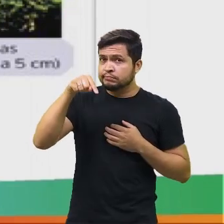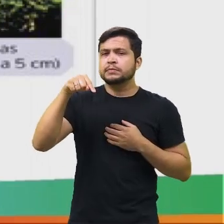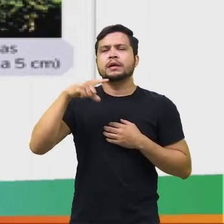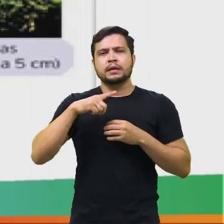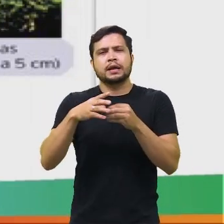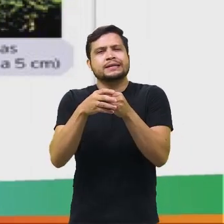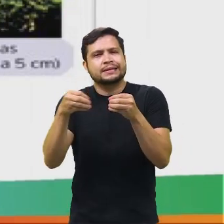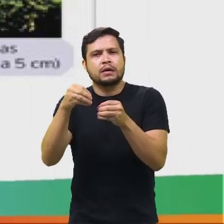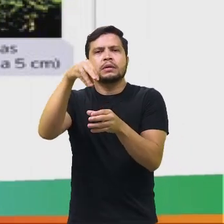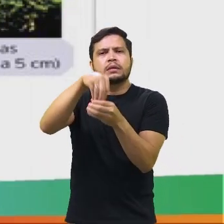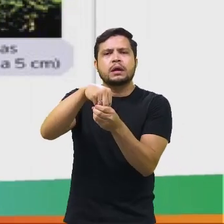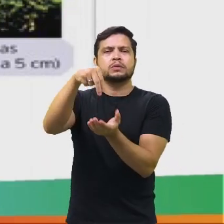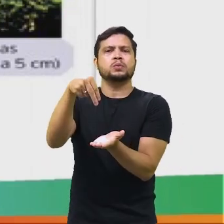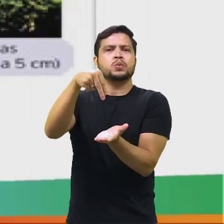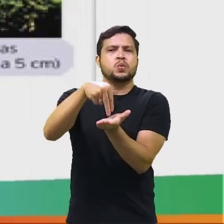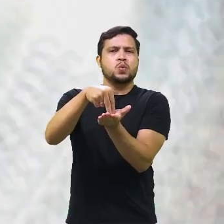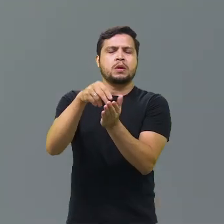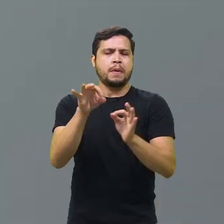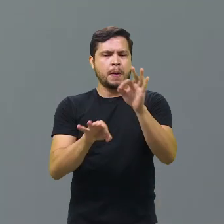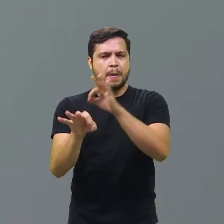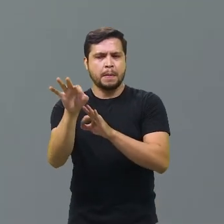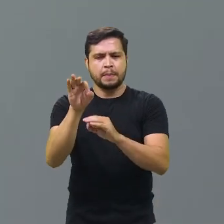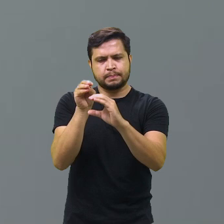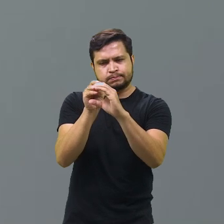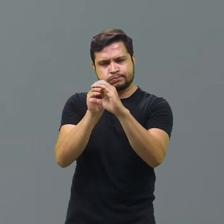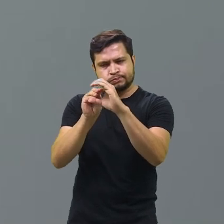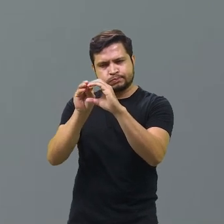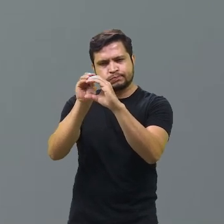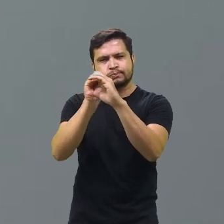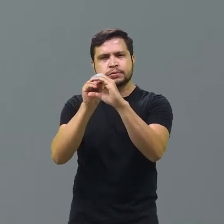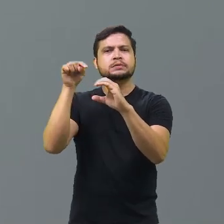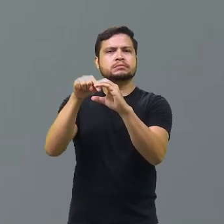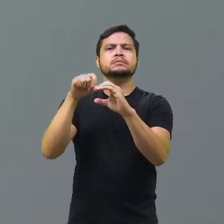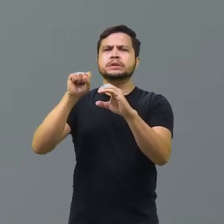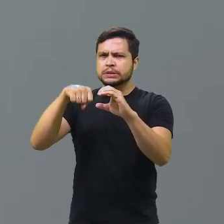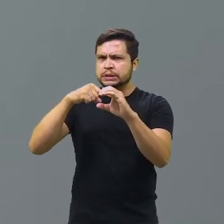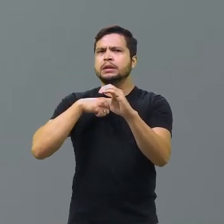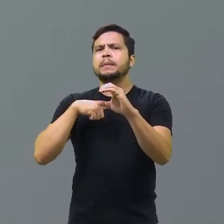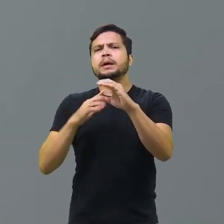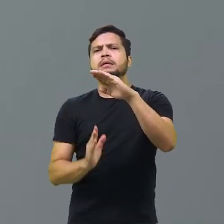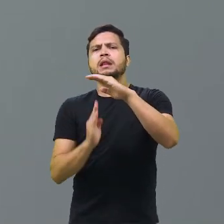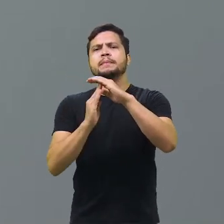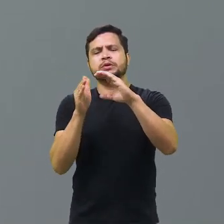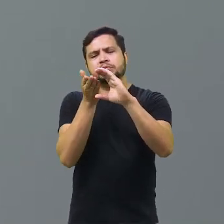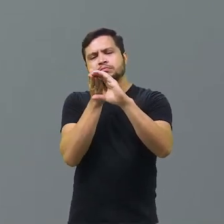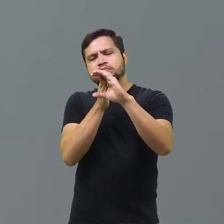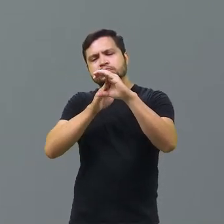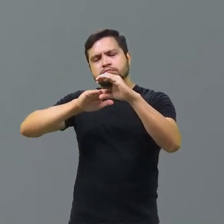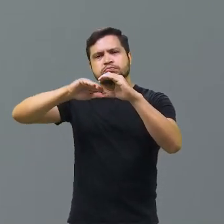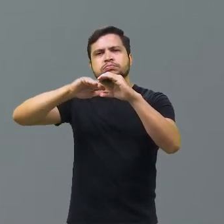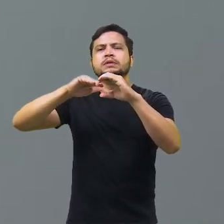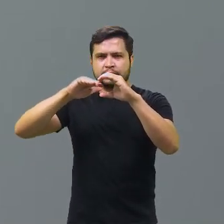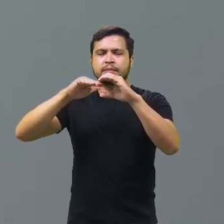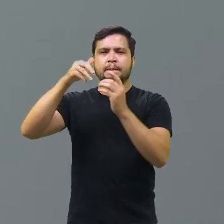que tem um núcleo bem organizado, bem definido, delimitado por uma membrana, né? Um envoltório